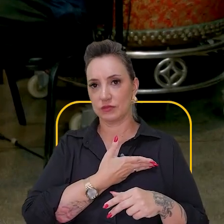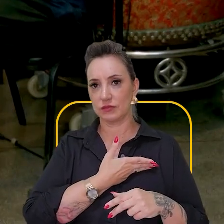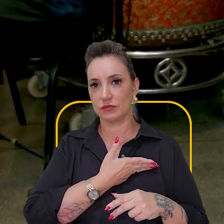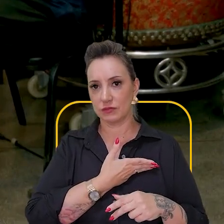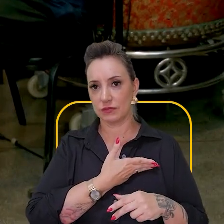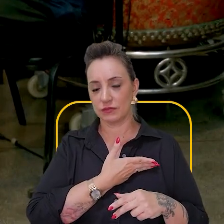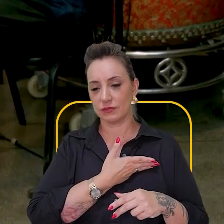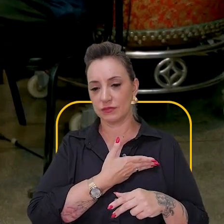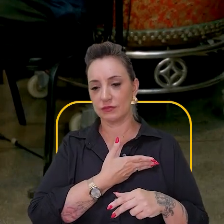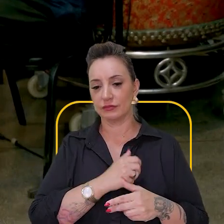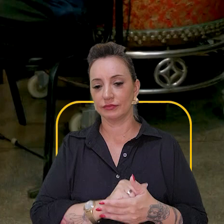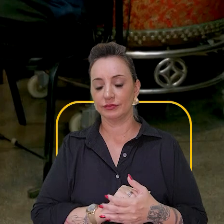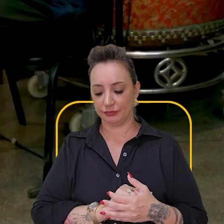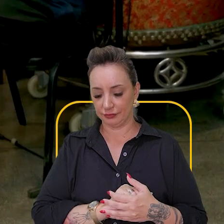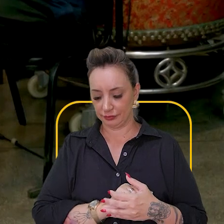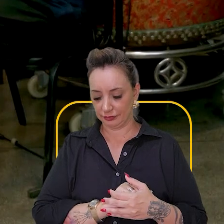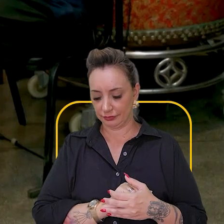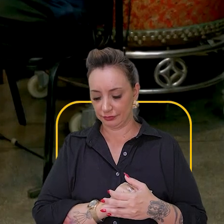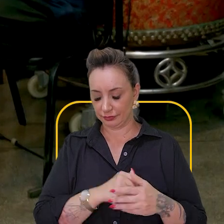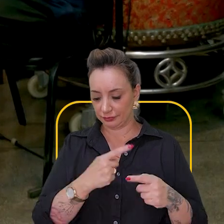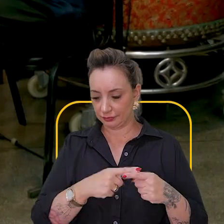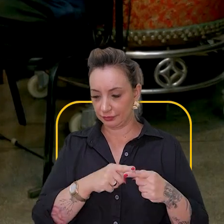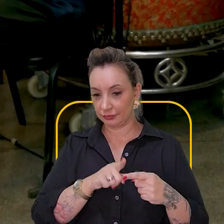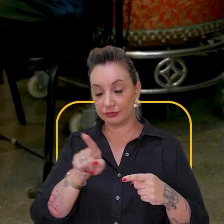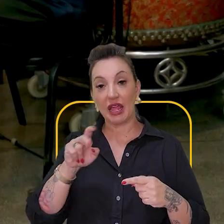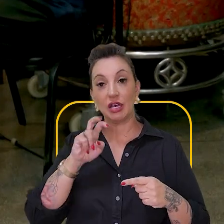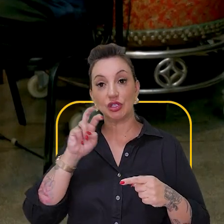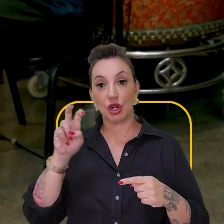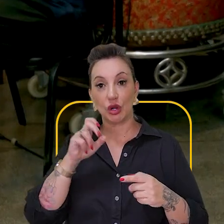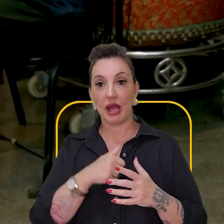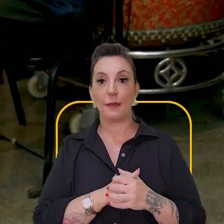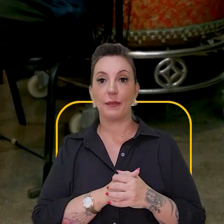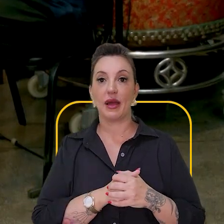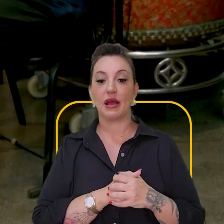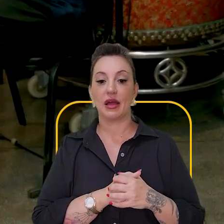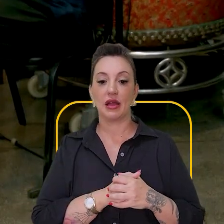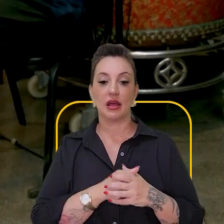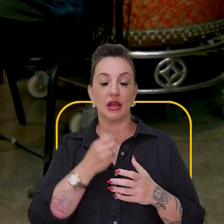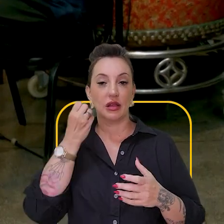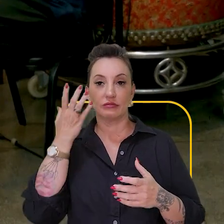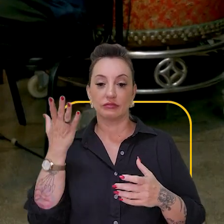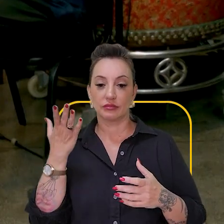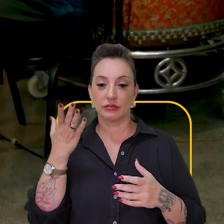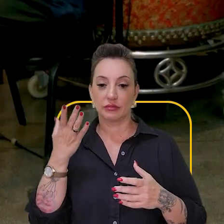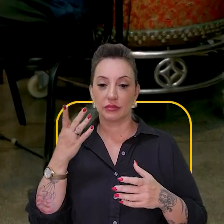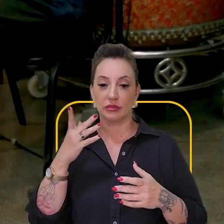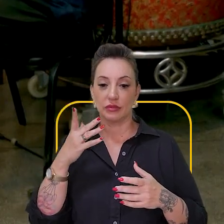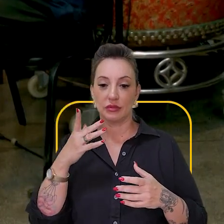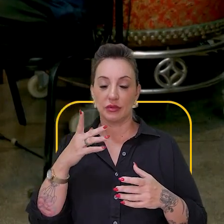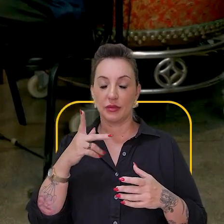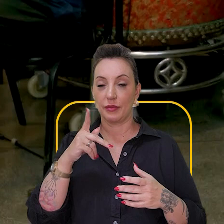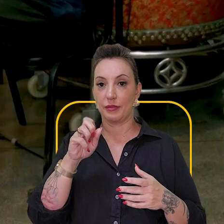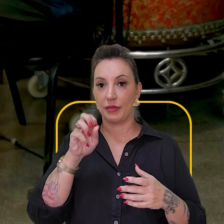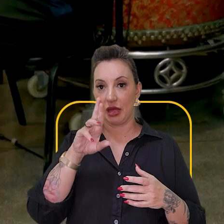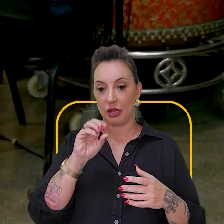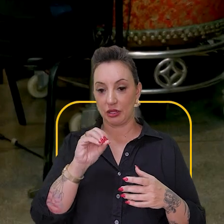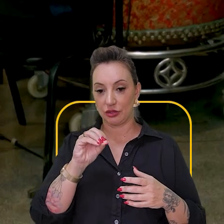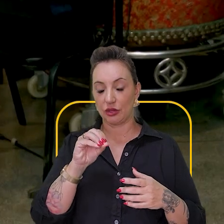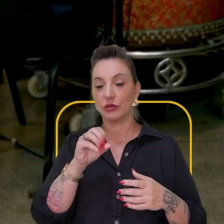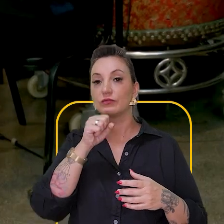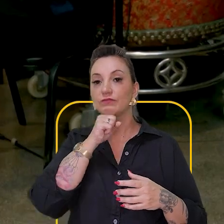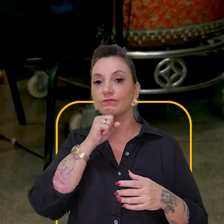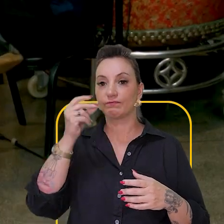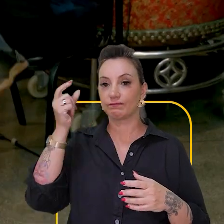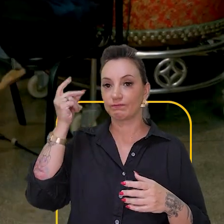assim gozar né porque quando você ia para Sorocaba não sei se já ouviram falar do Pedro gatas é um cara